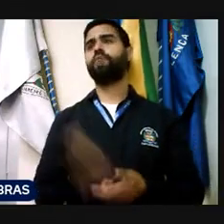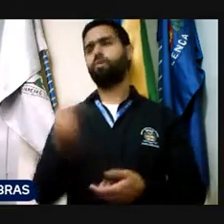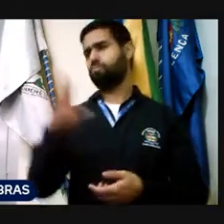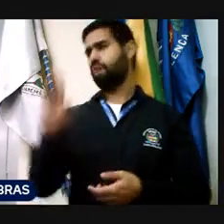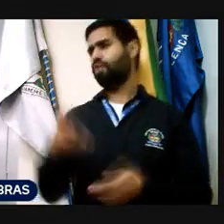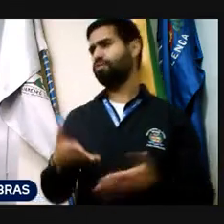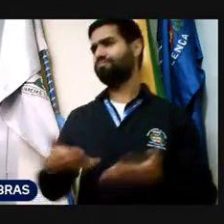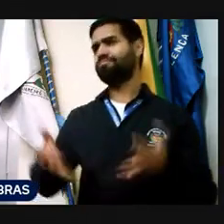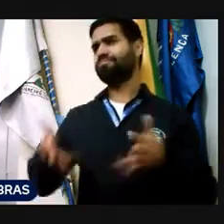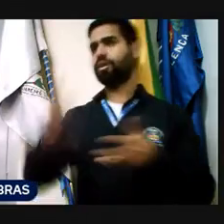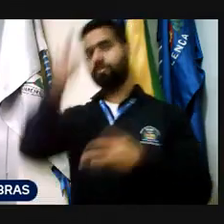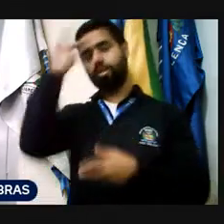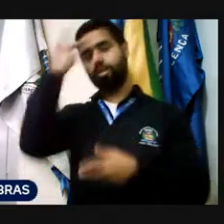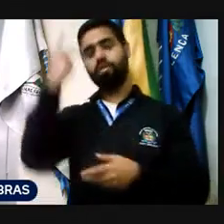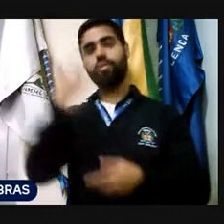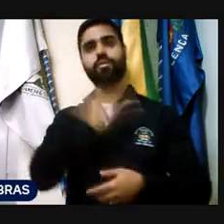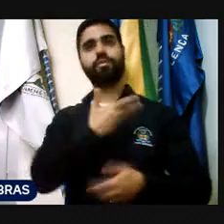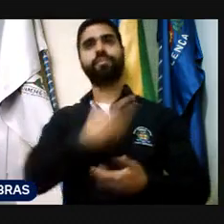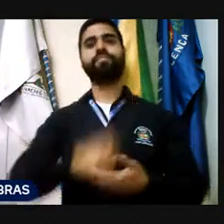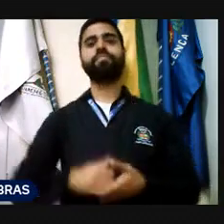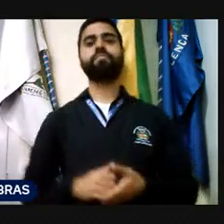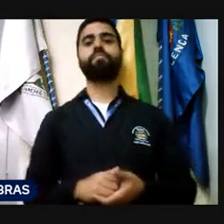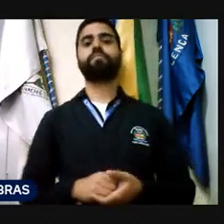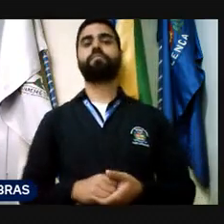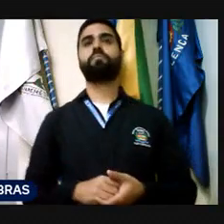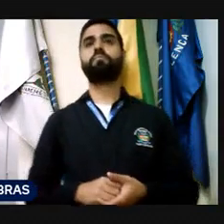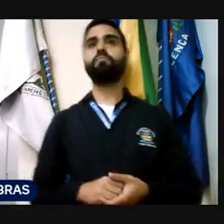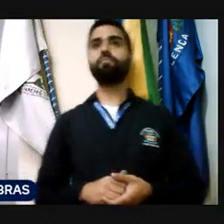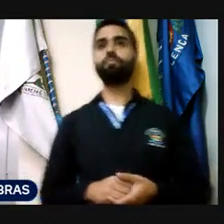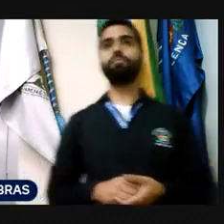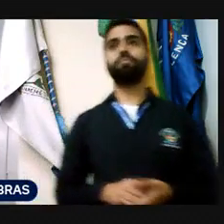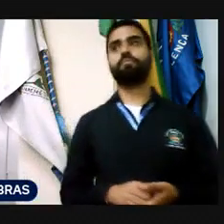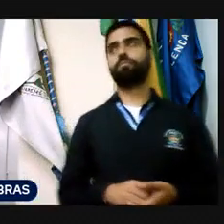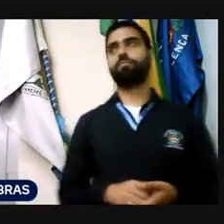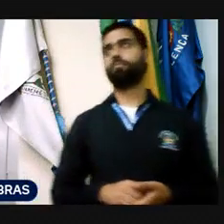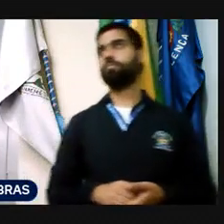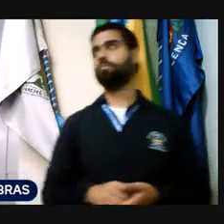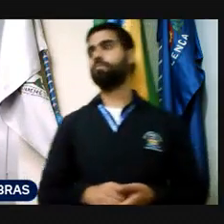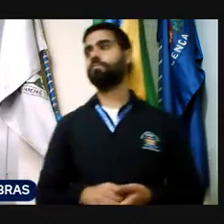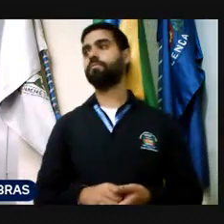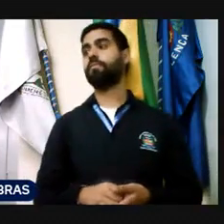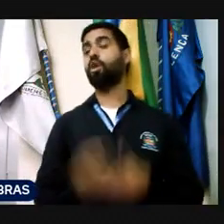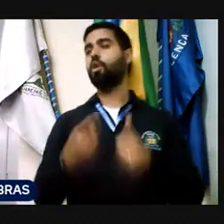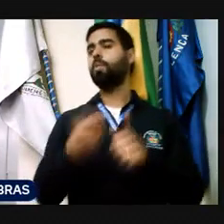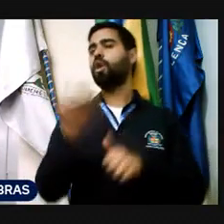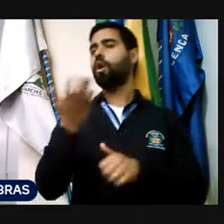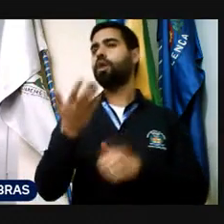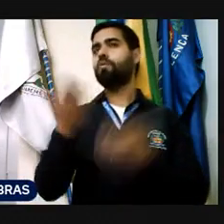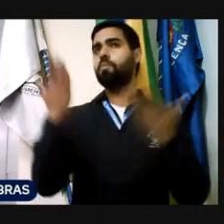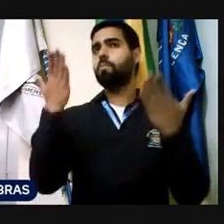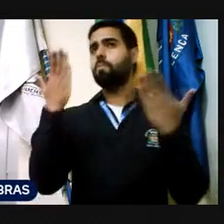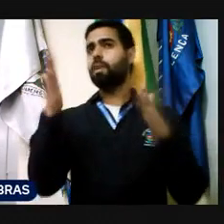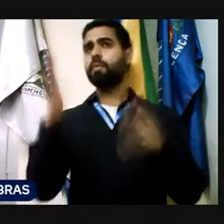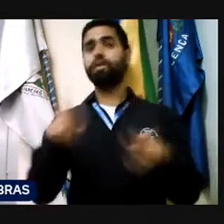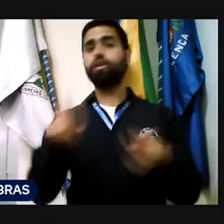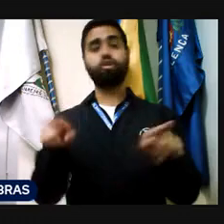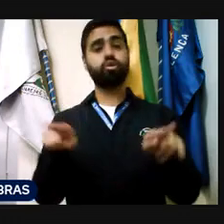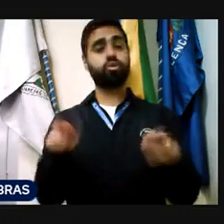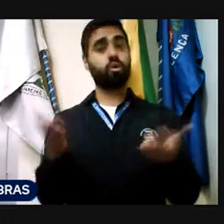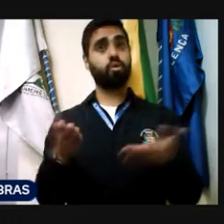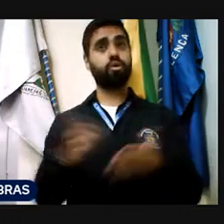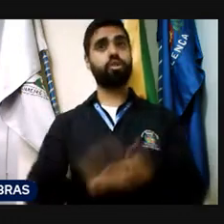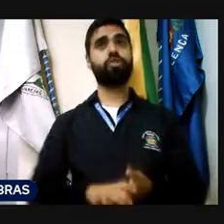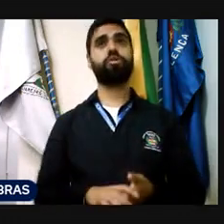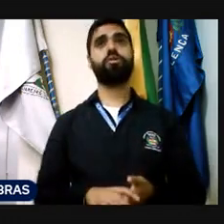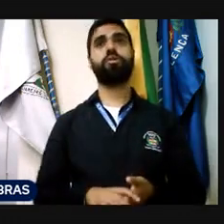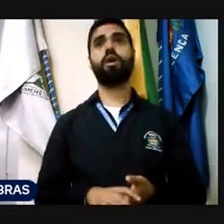nossos colegas, nossos internautas. Primeiro, senhor presidente, quero parabenizar Vossa Excelência hoje pelo evento